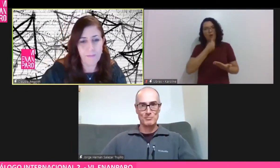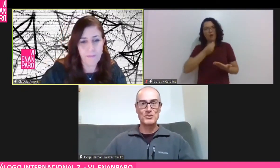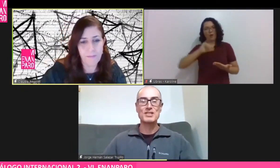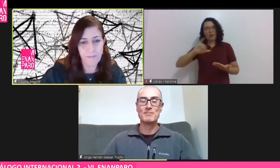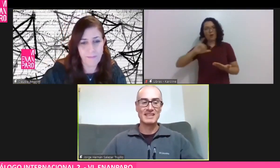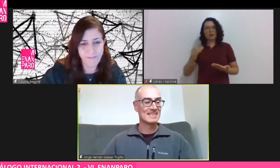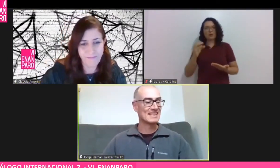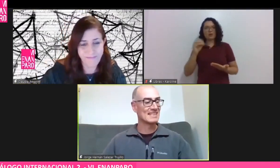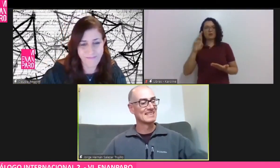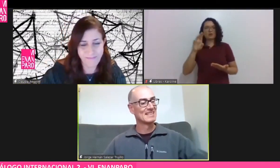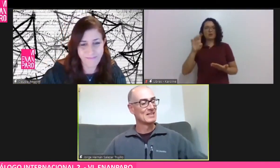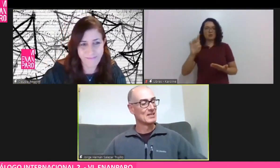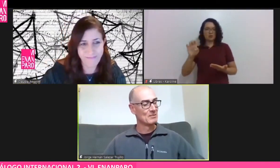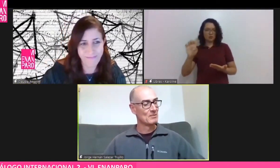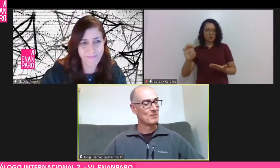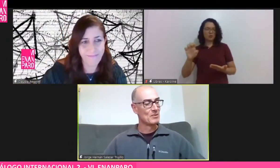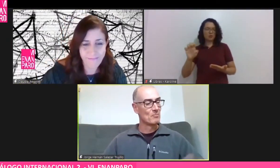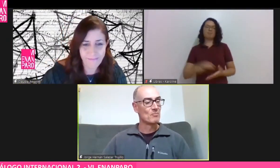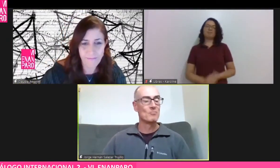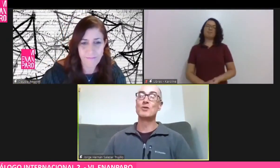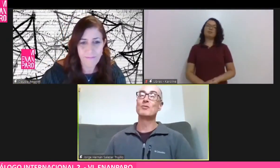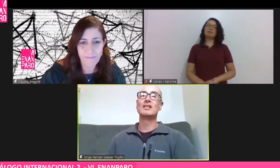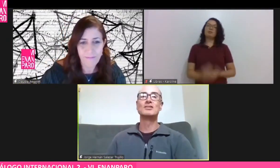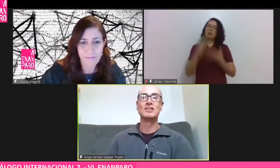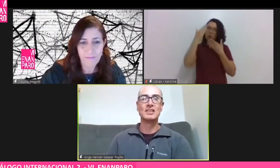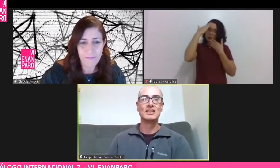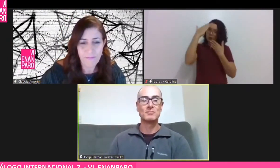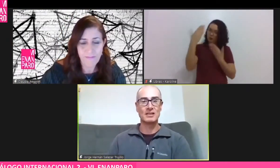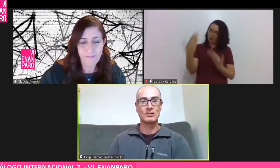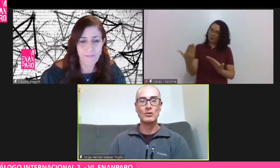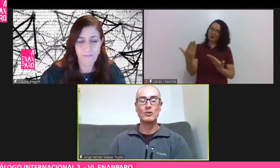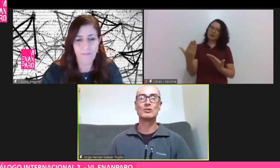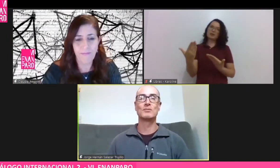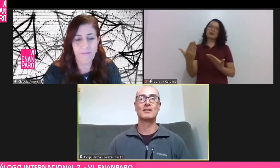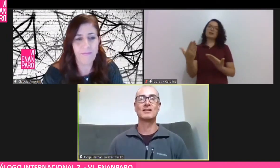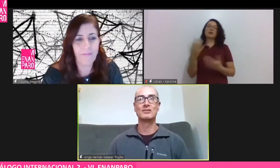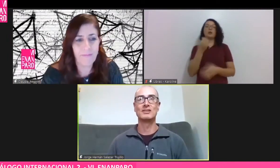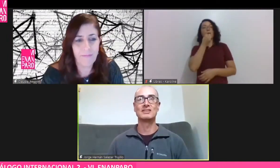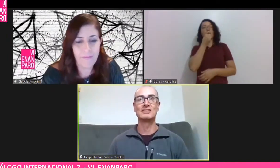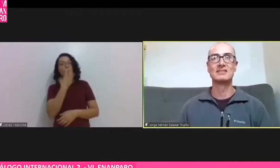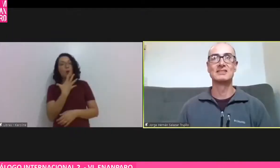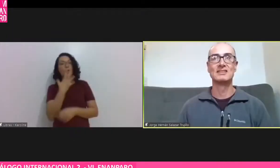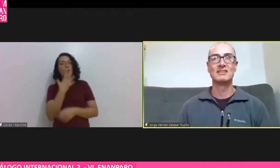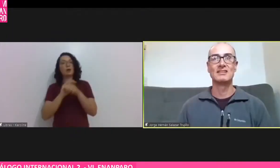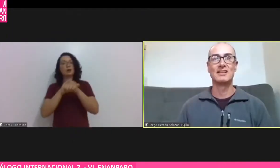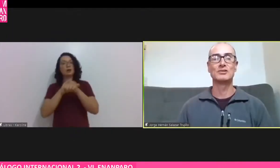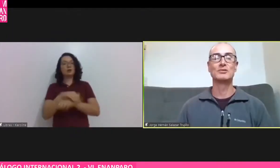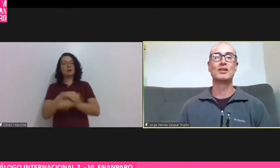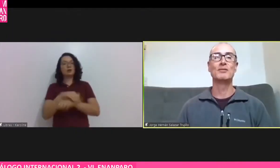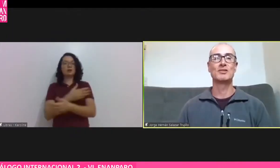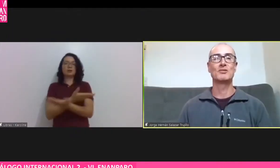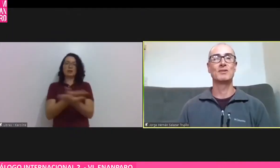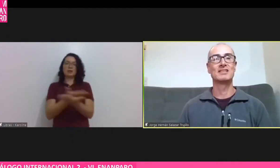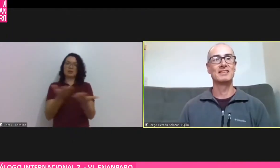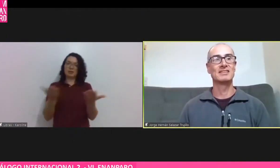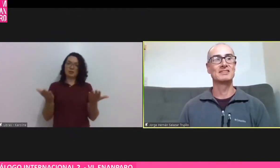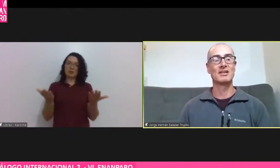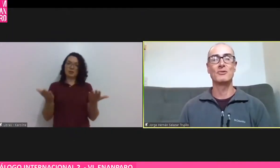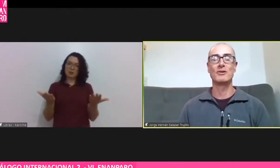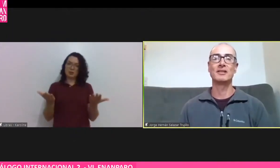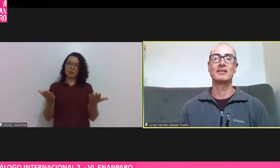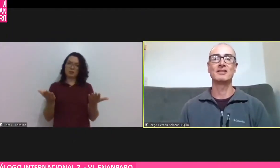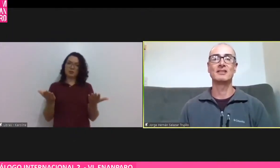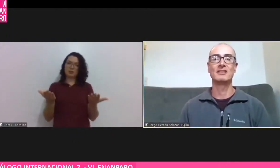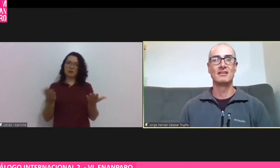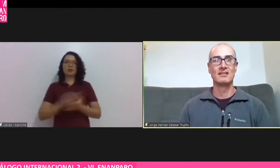Muito obrigado, muito boa noite para todos, para todas. É um imenso prazer